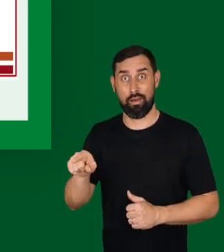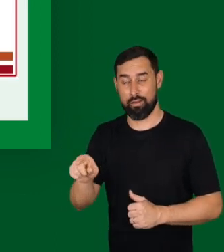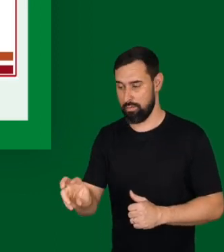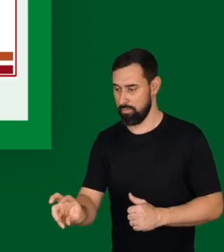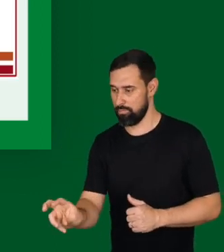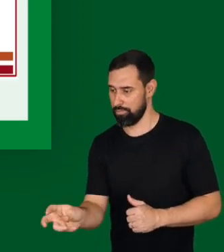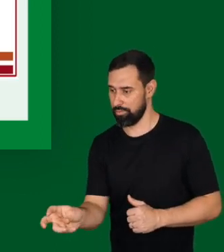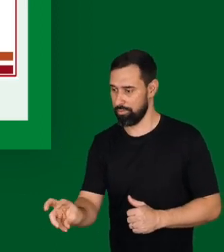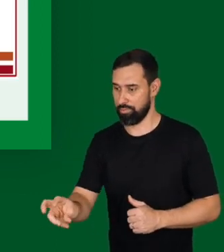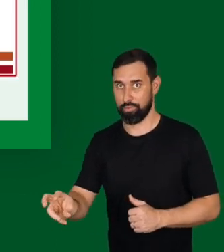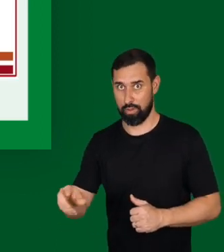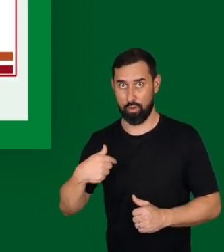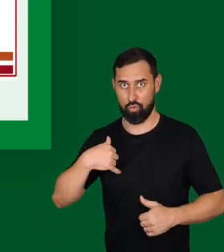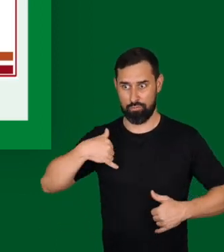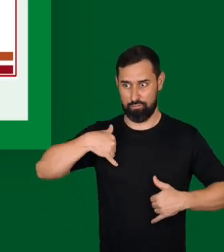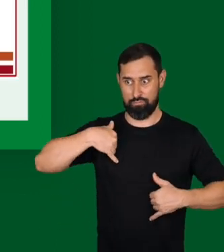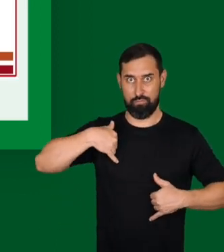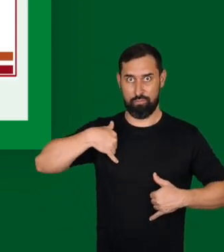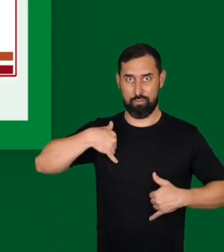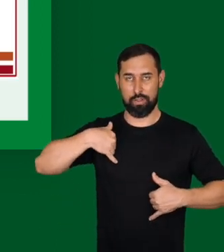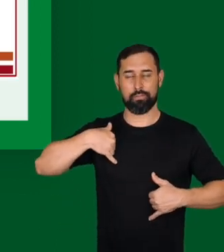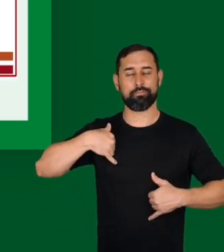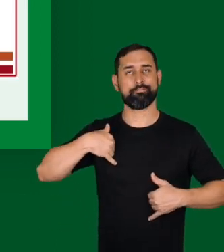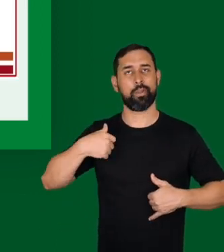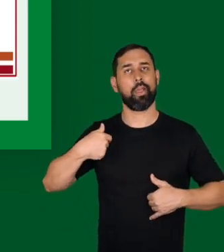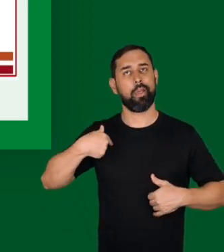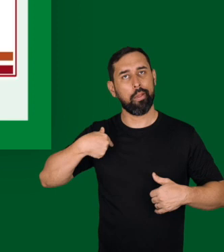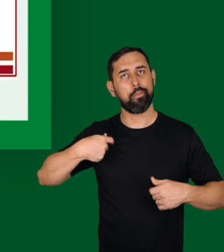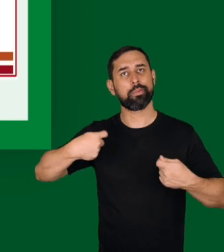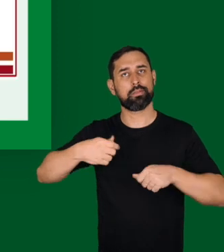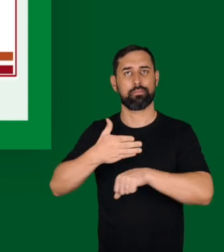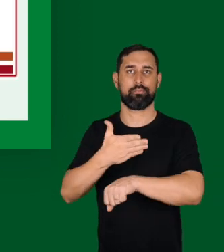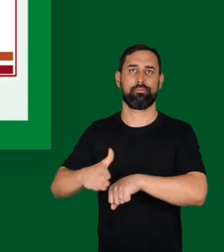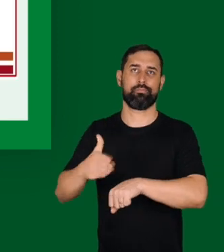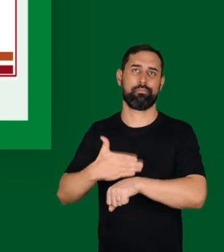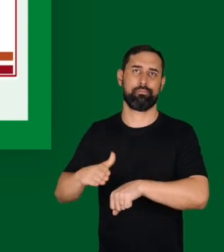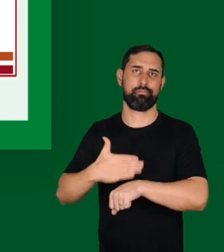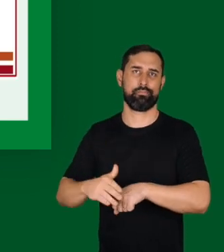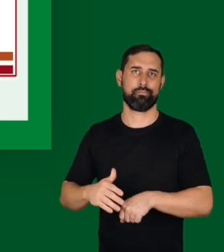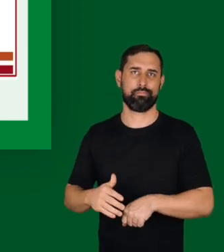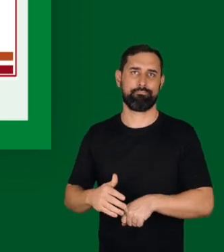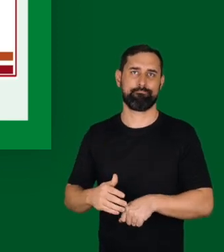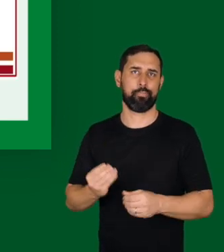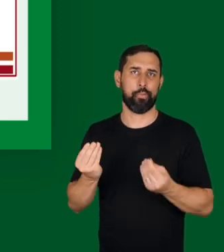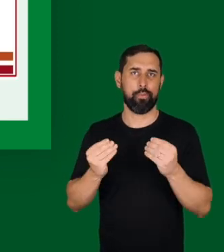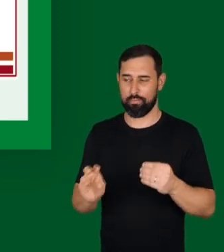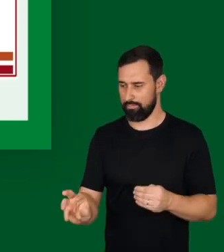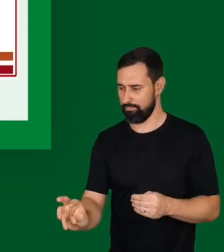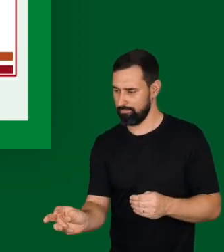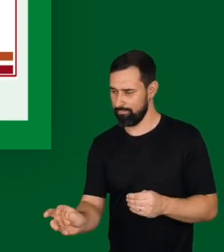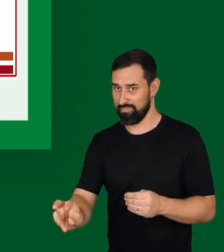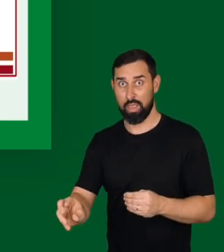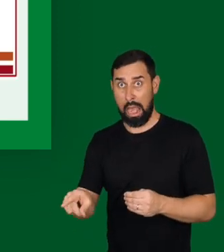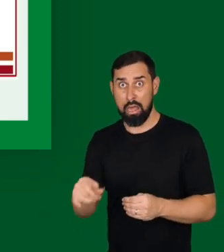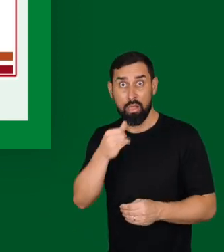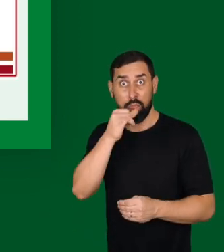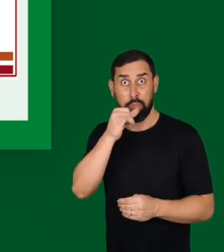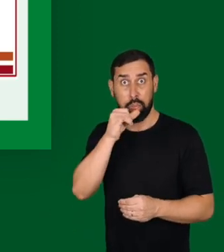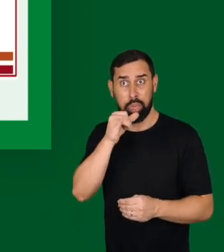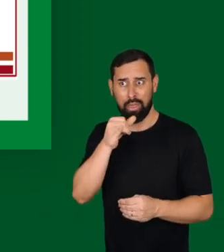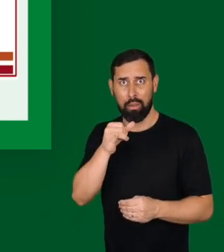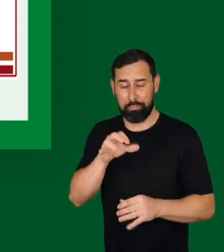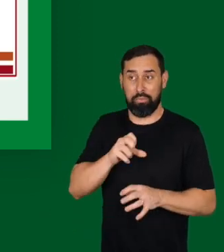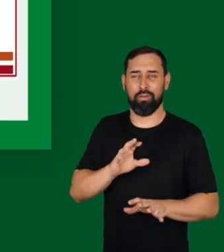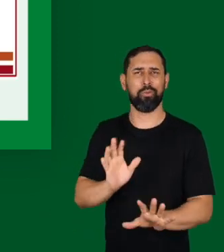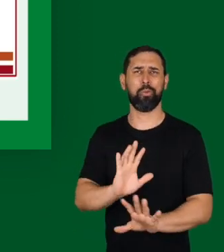a todo o aparelho de desfibrilação cardioversão é que você conheça o aparelho do seu hospital. Então mexa no aparelho, o aparelho não vai